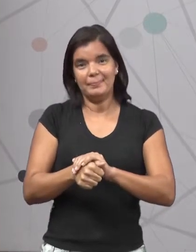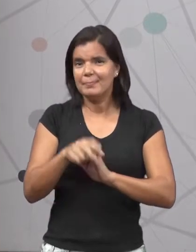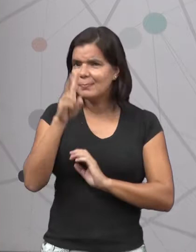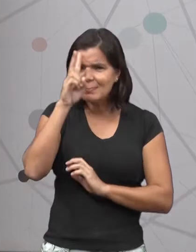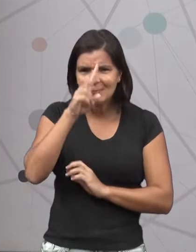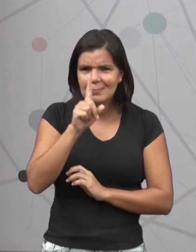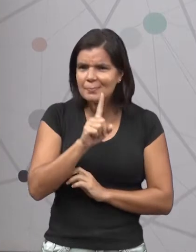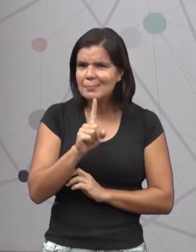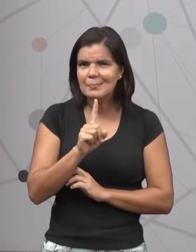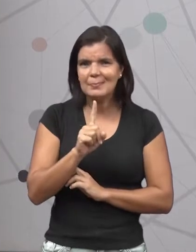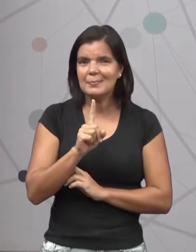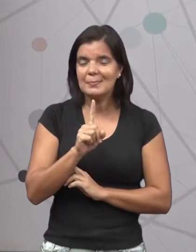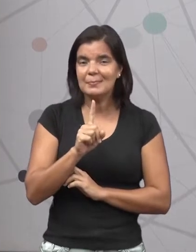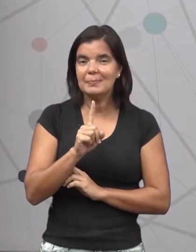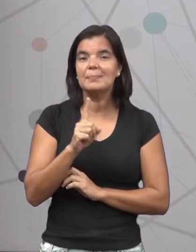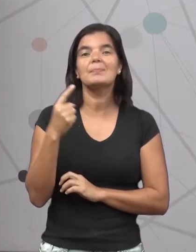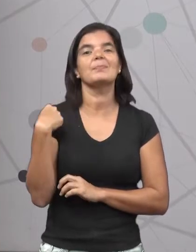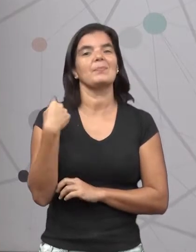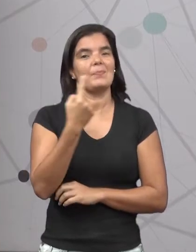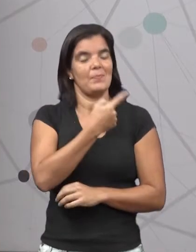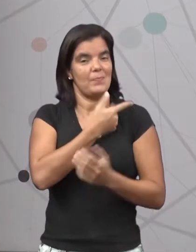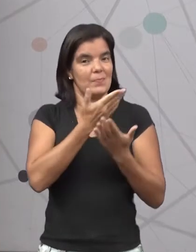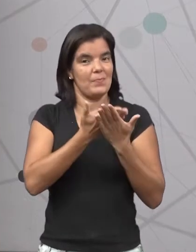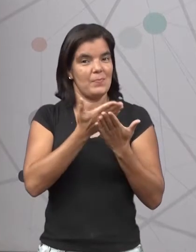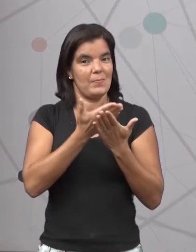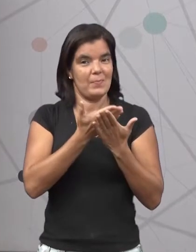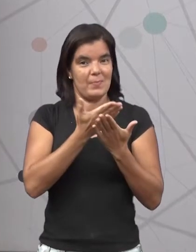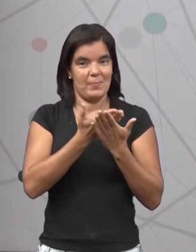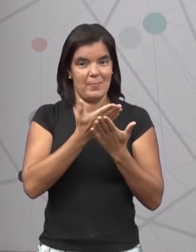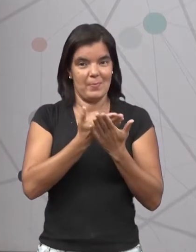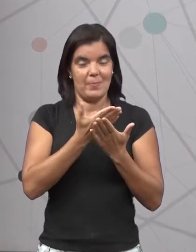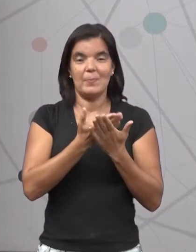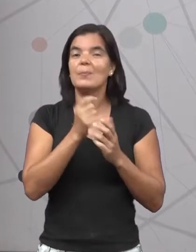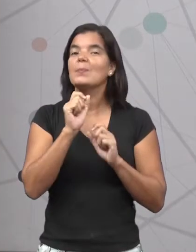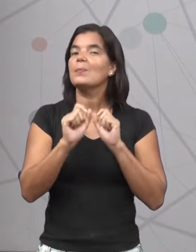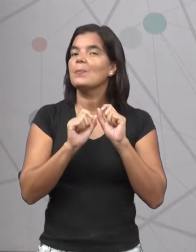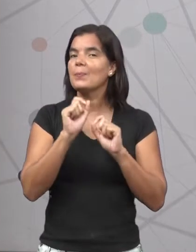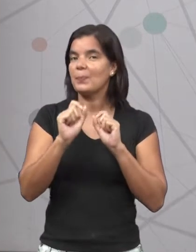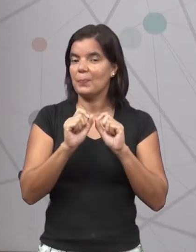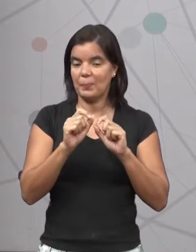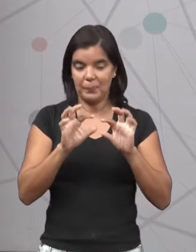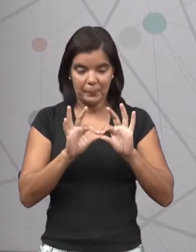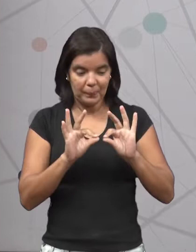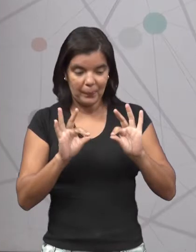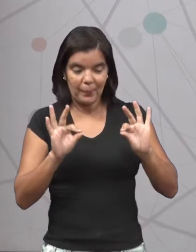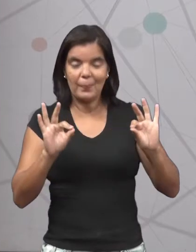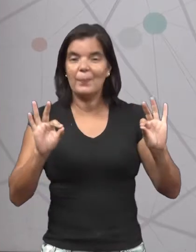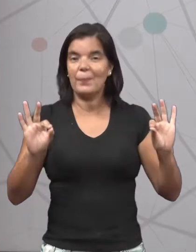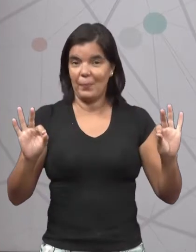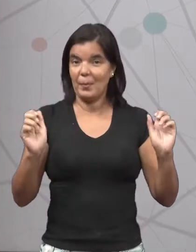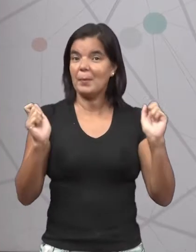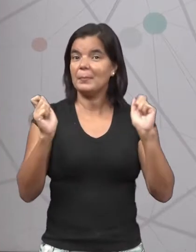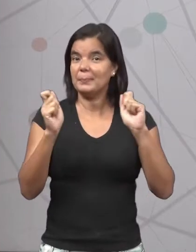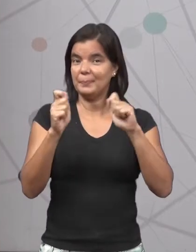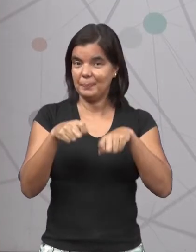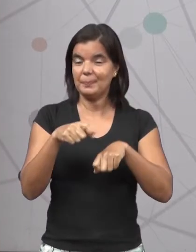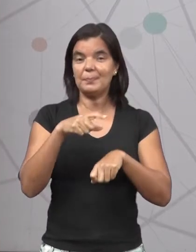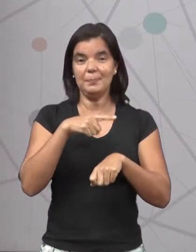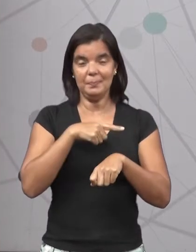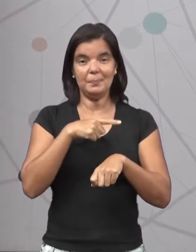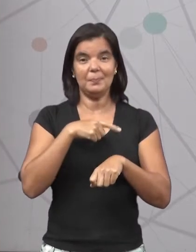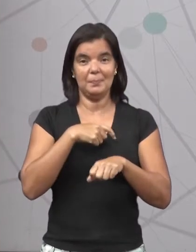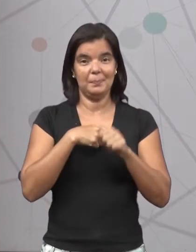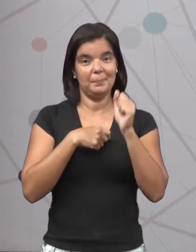se lembra que nós estudamos sobre as medidas que nós podemos